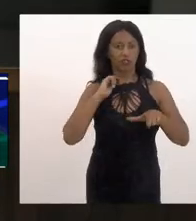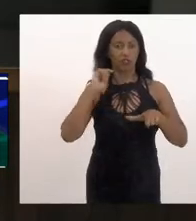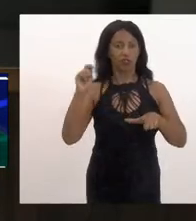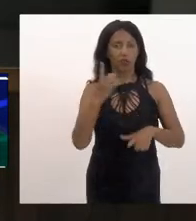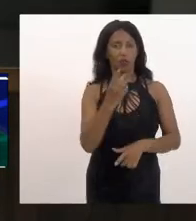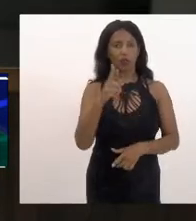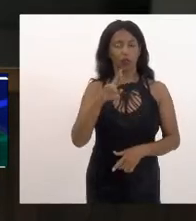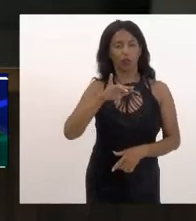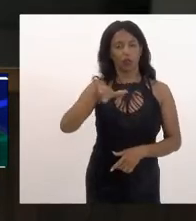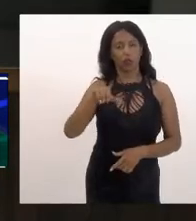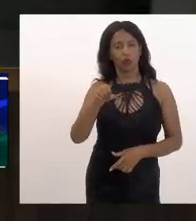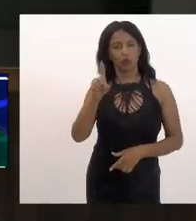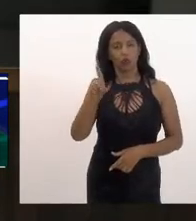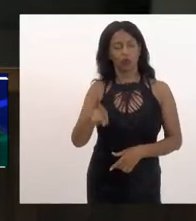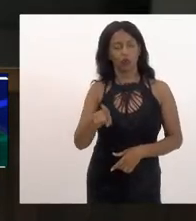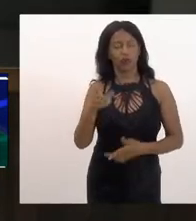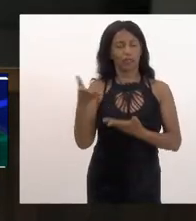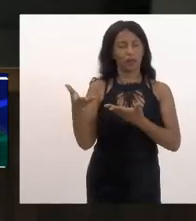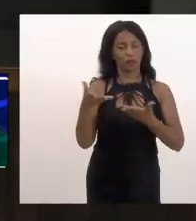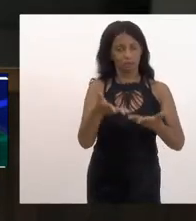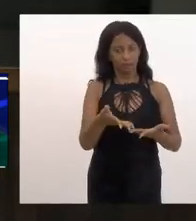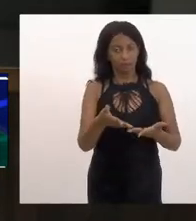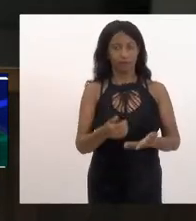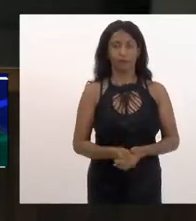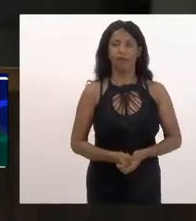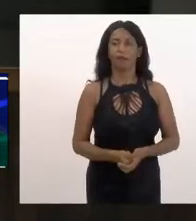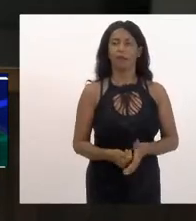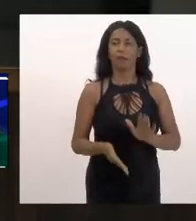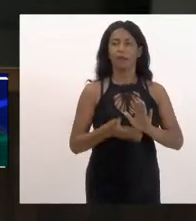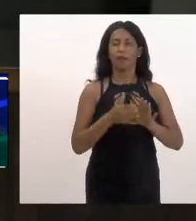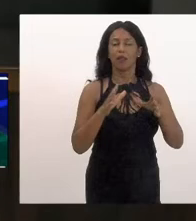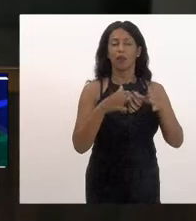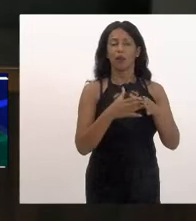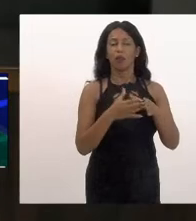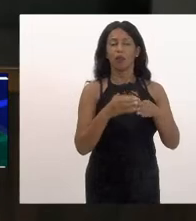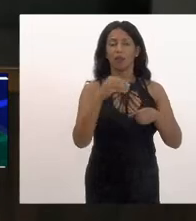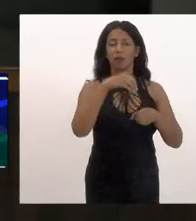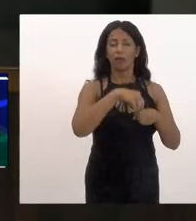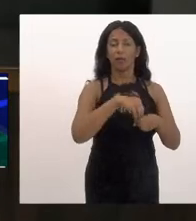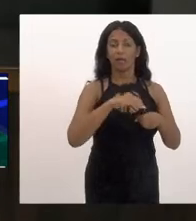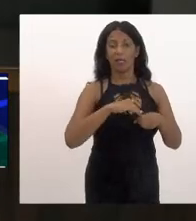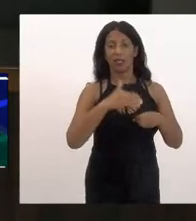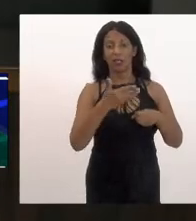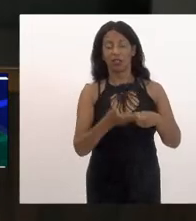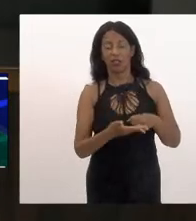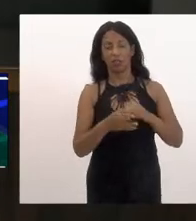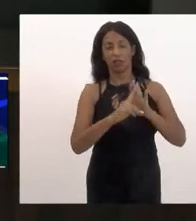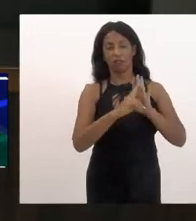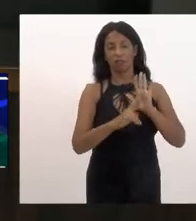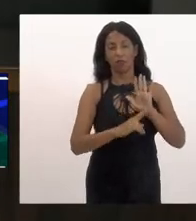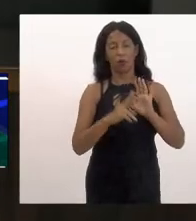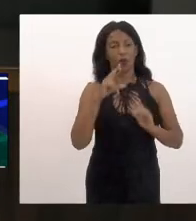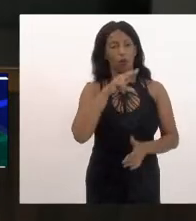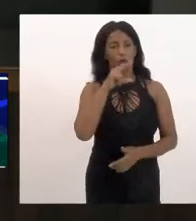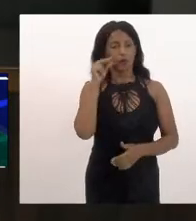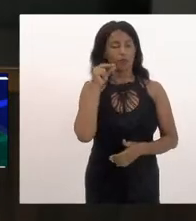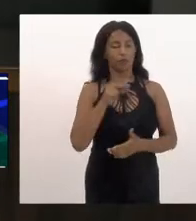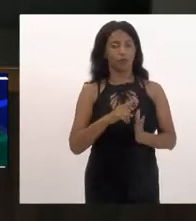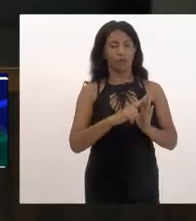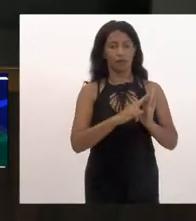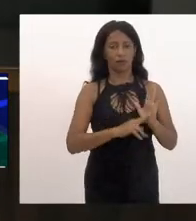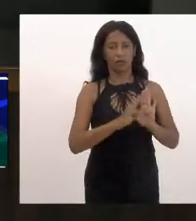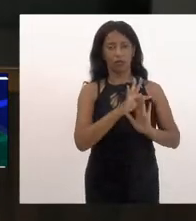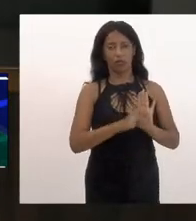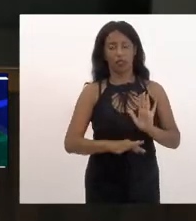José Ribamar de Almeida Cerqueira Filho. Precisa da comissão de normas internas e proporções externas, favorável. Relator, deputado Rosenberg Reis.